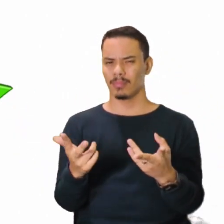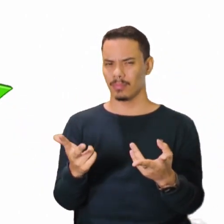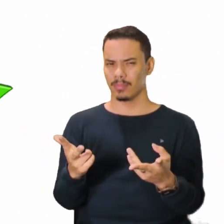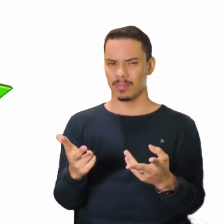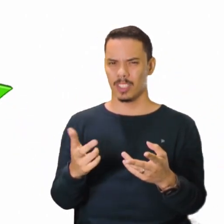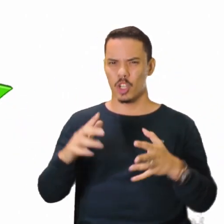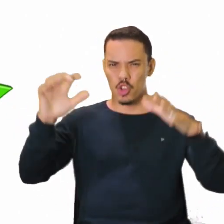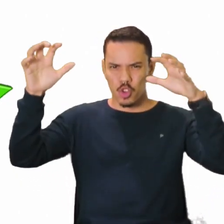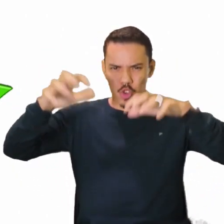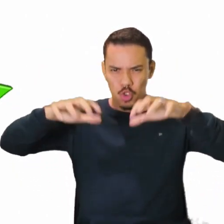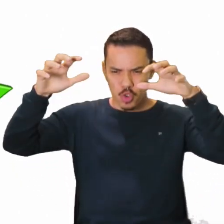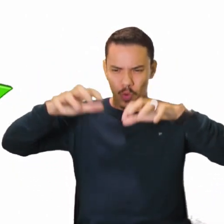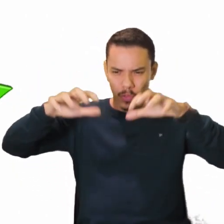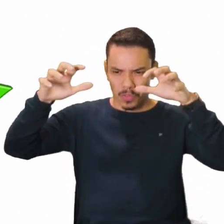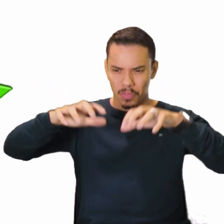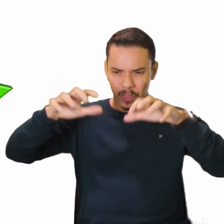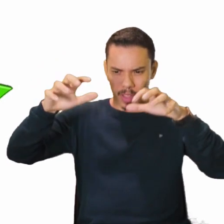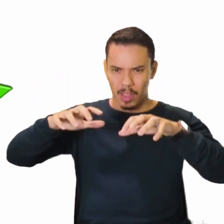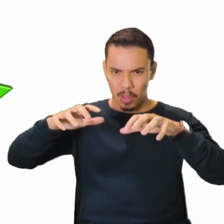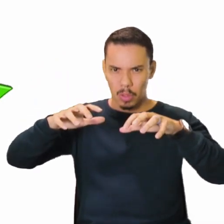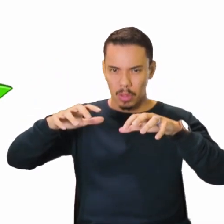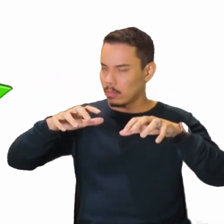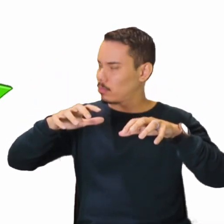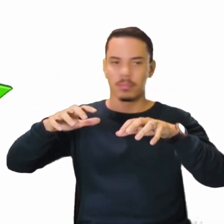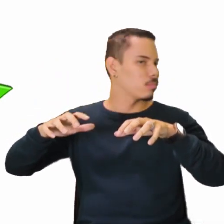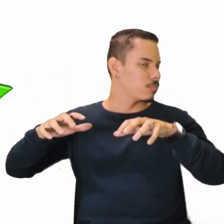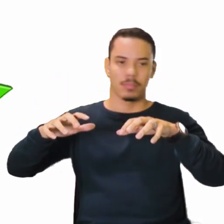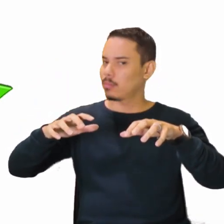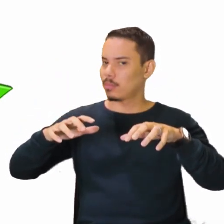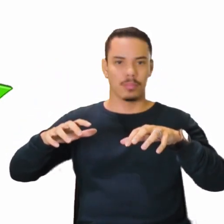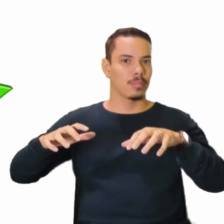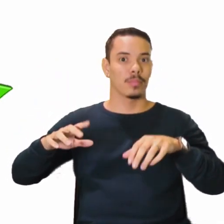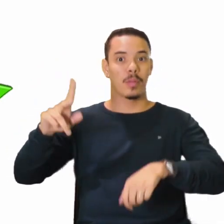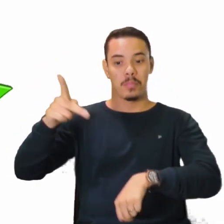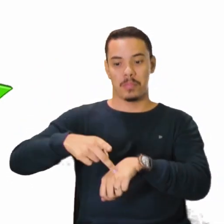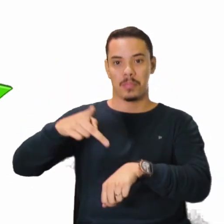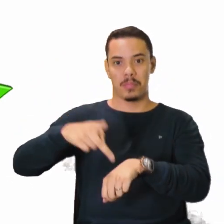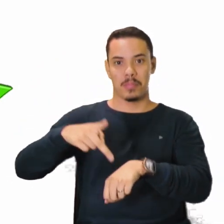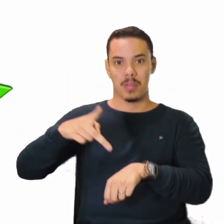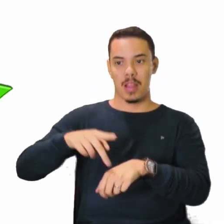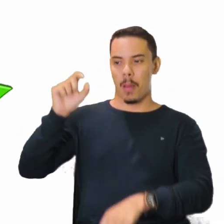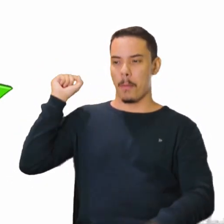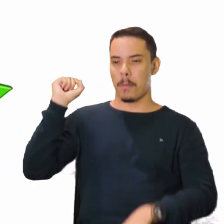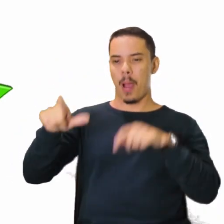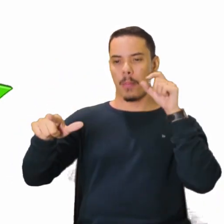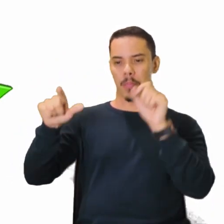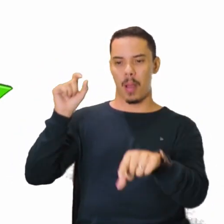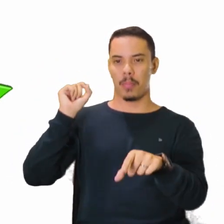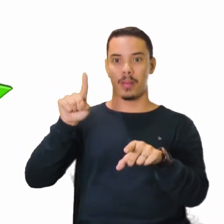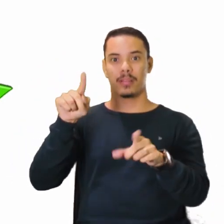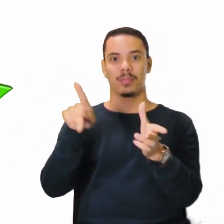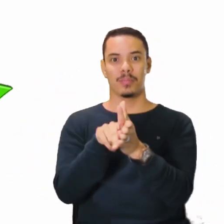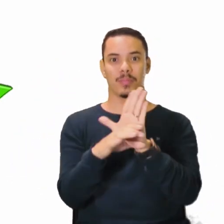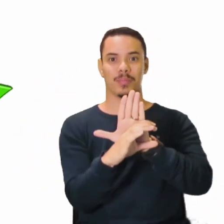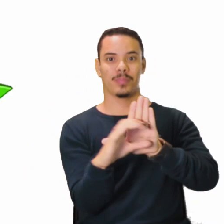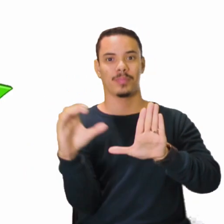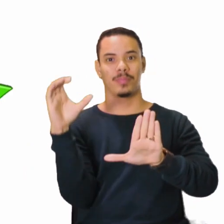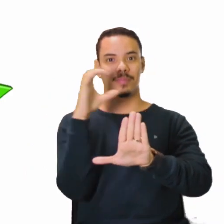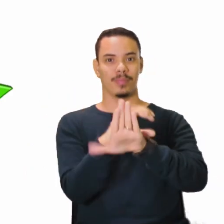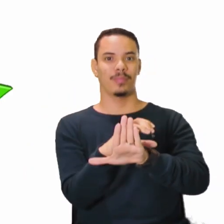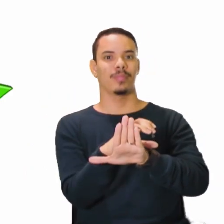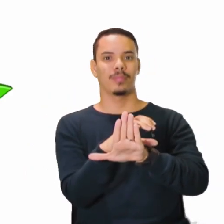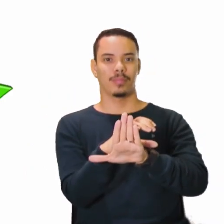atenção, chover aí não está no sentido de chuva, mas sim que no sentido conotativo, que é o